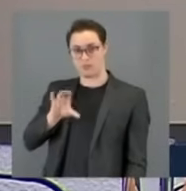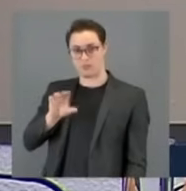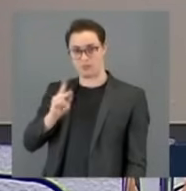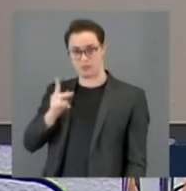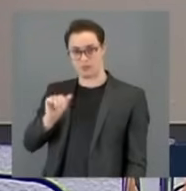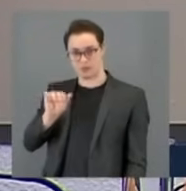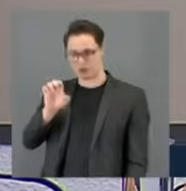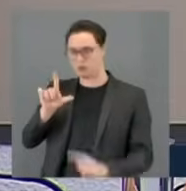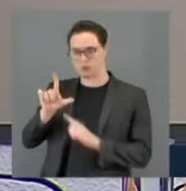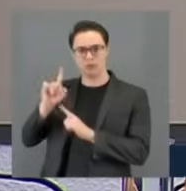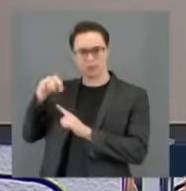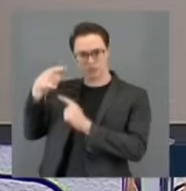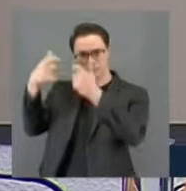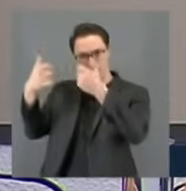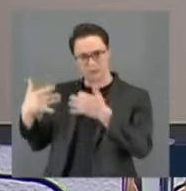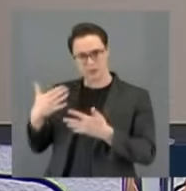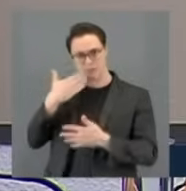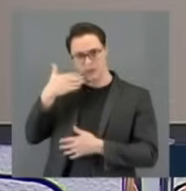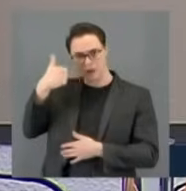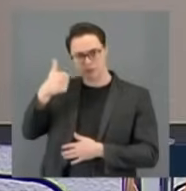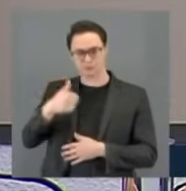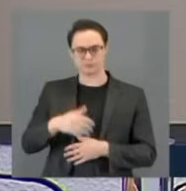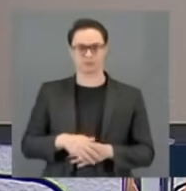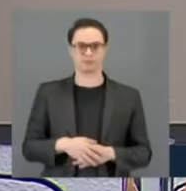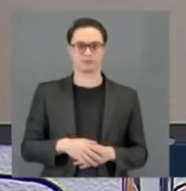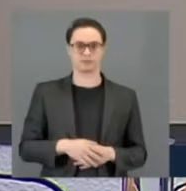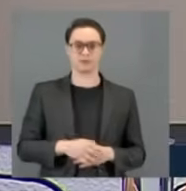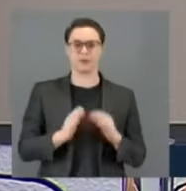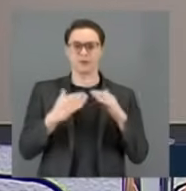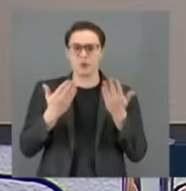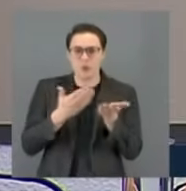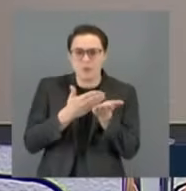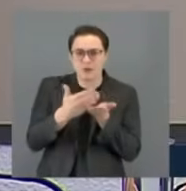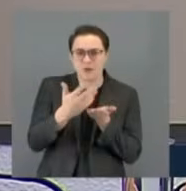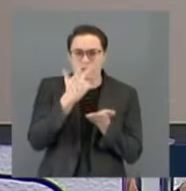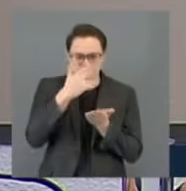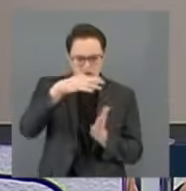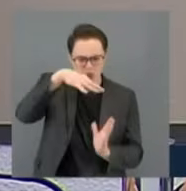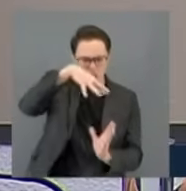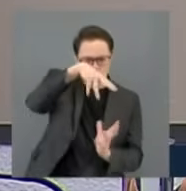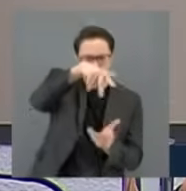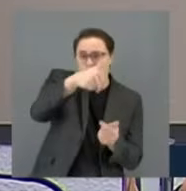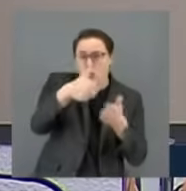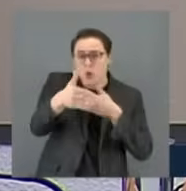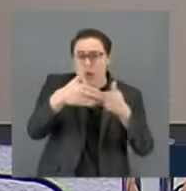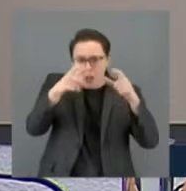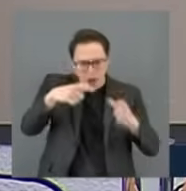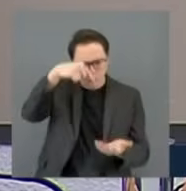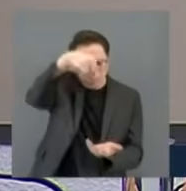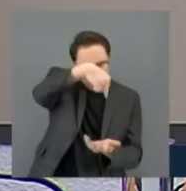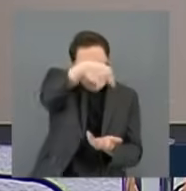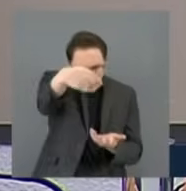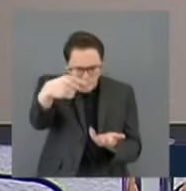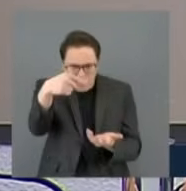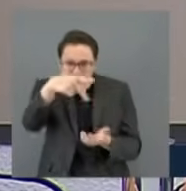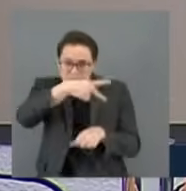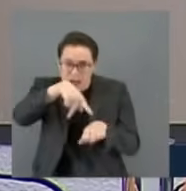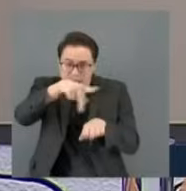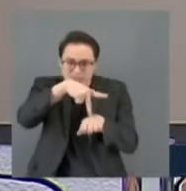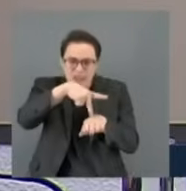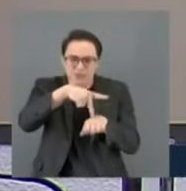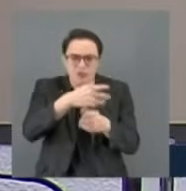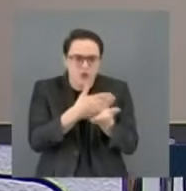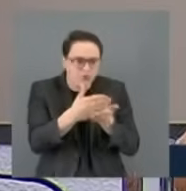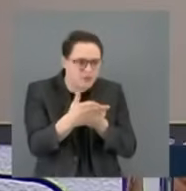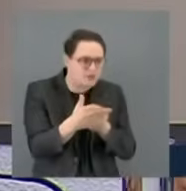surge então um esquema de repressão global e de restrição da liberdade de expressão.